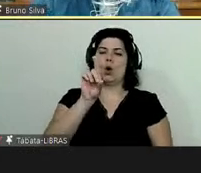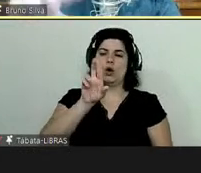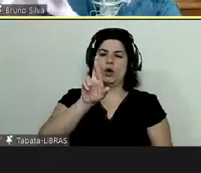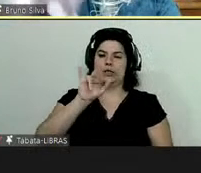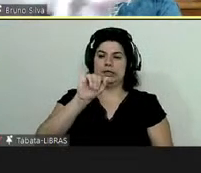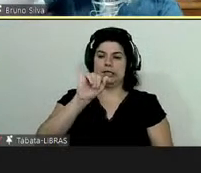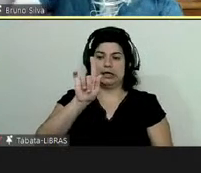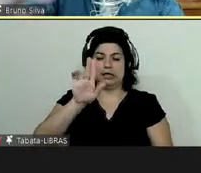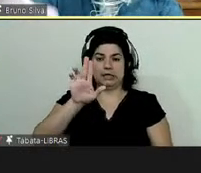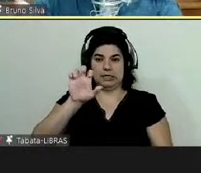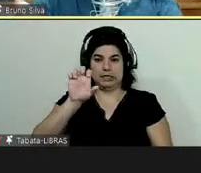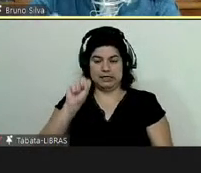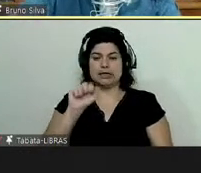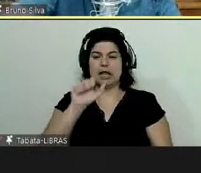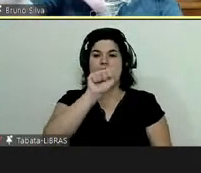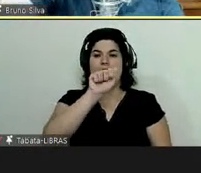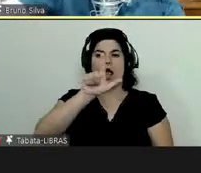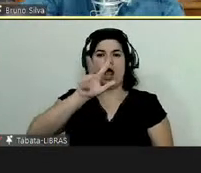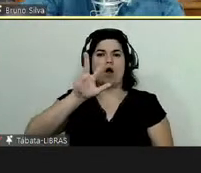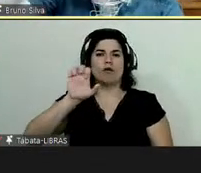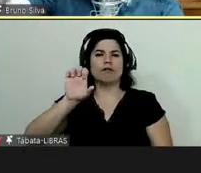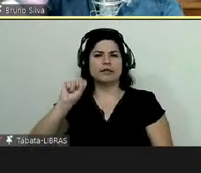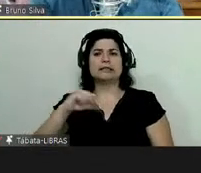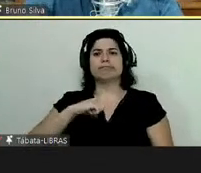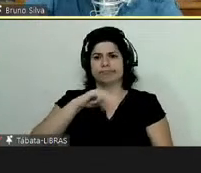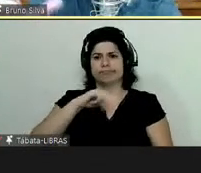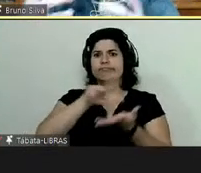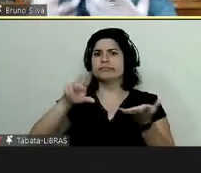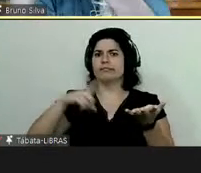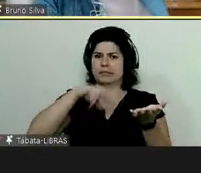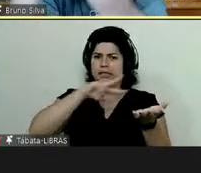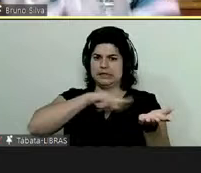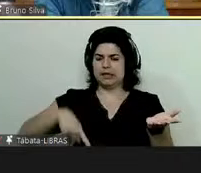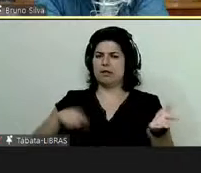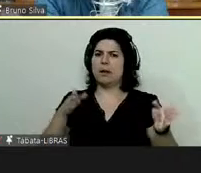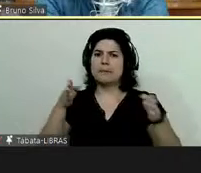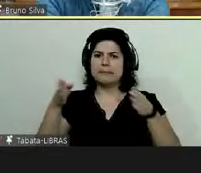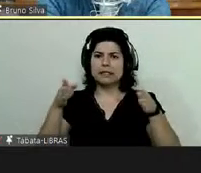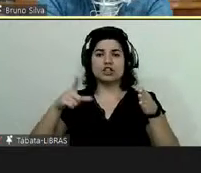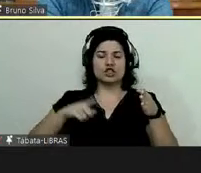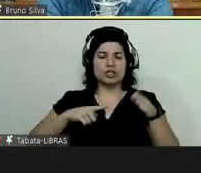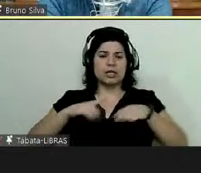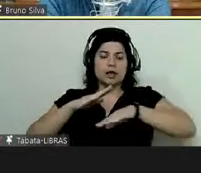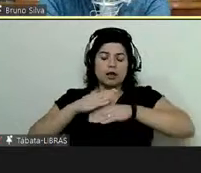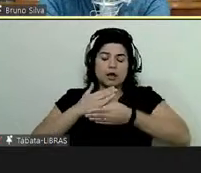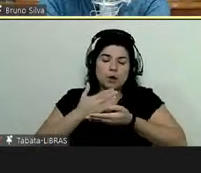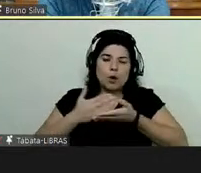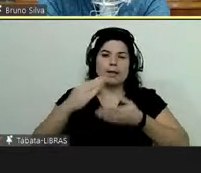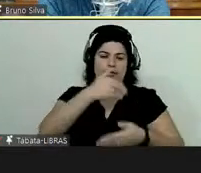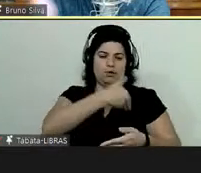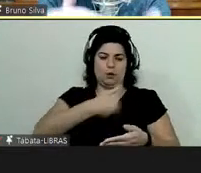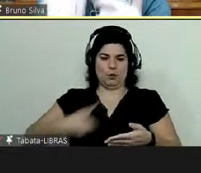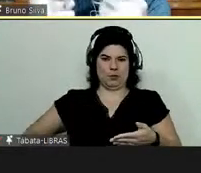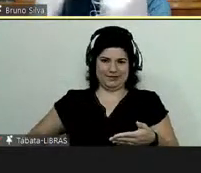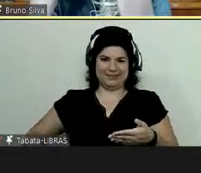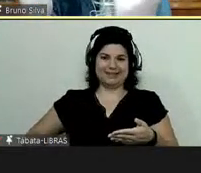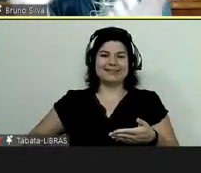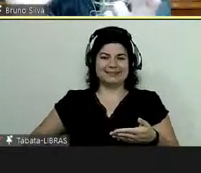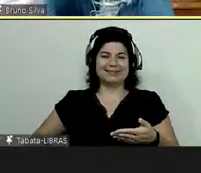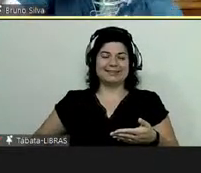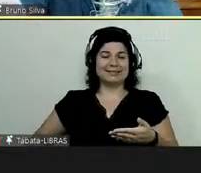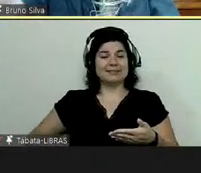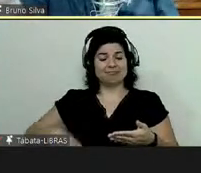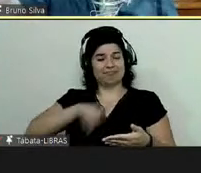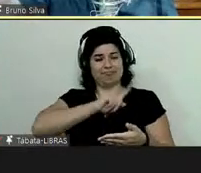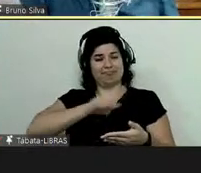Rodrigues aos então nós fizemos todos esses presidentes ou essas figuras nesse período Republicano Inicial brasileiro Vamos pensar assim e